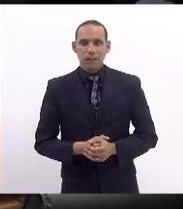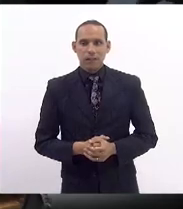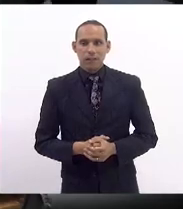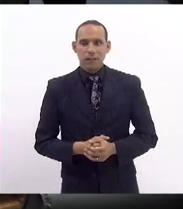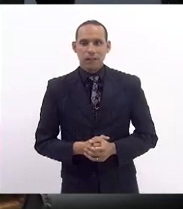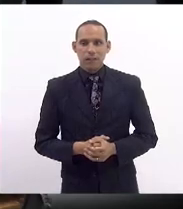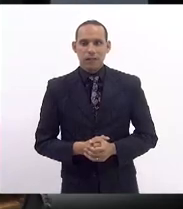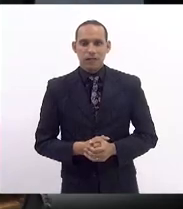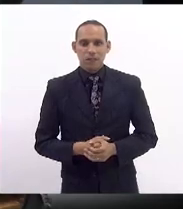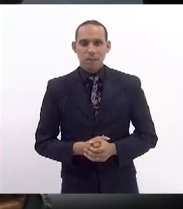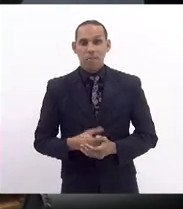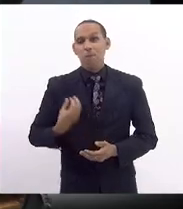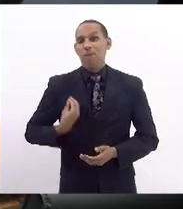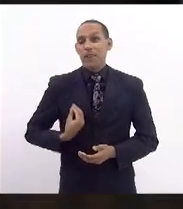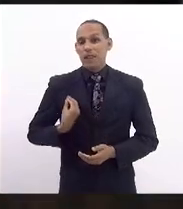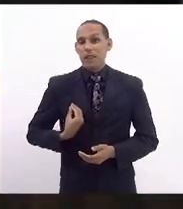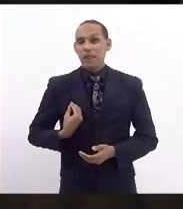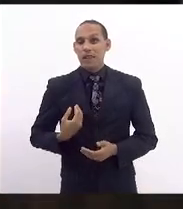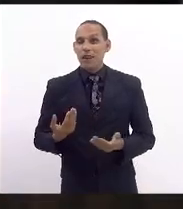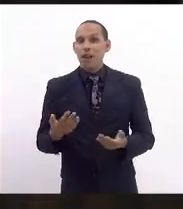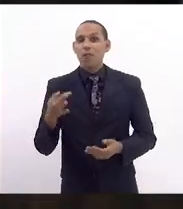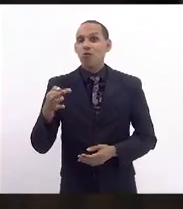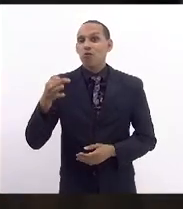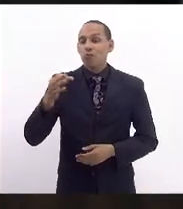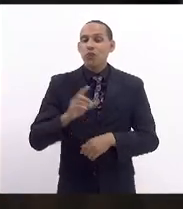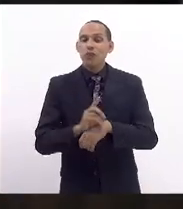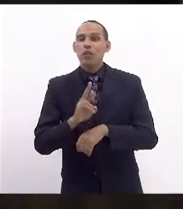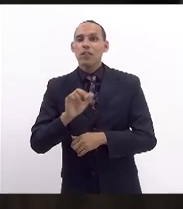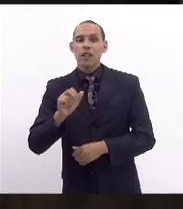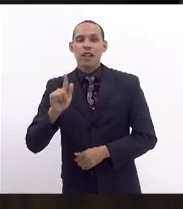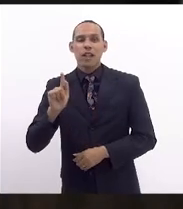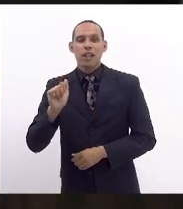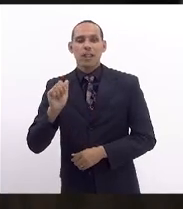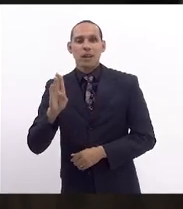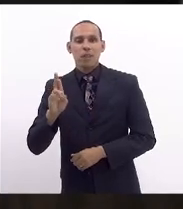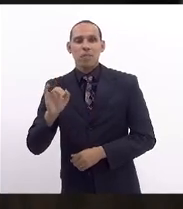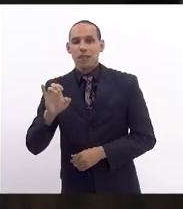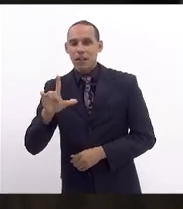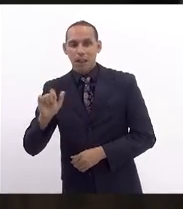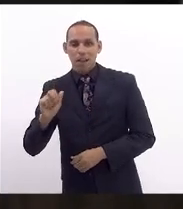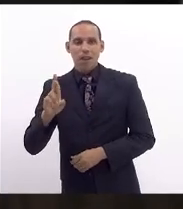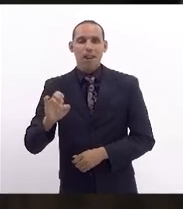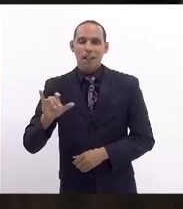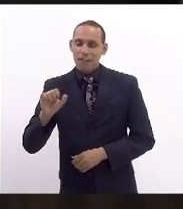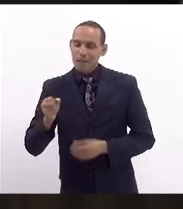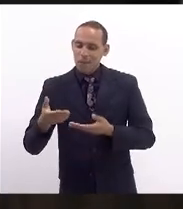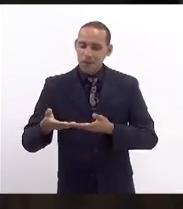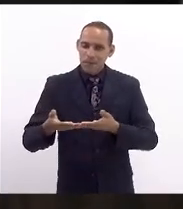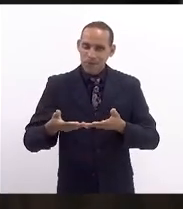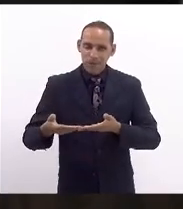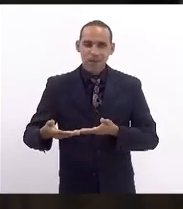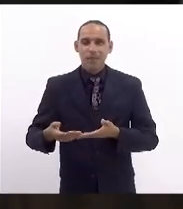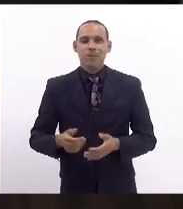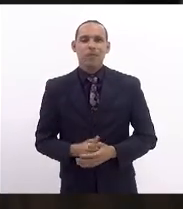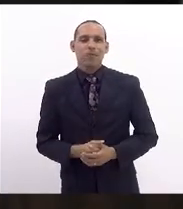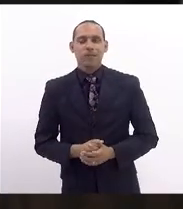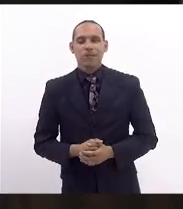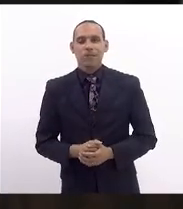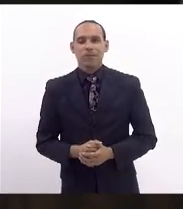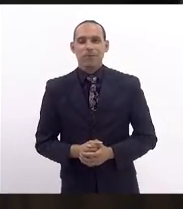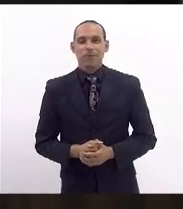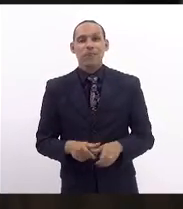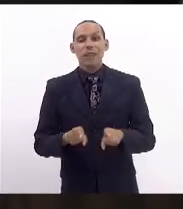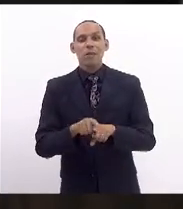Gabriel está presente aqui a futura doutora Gabriela Reis seja bem-vinda eu